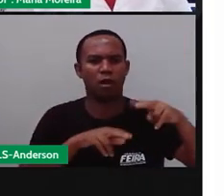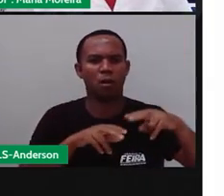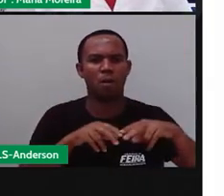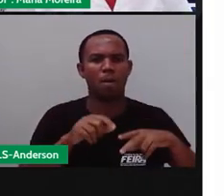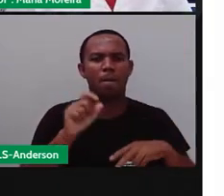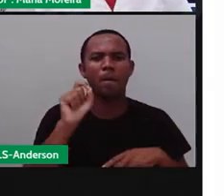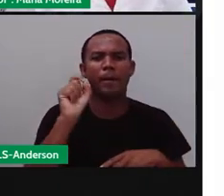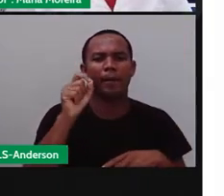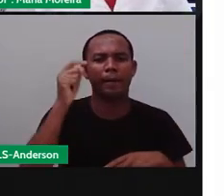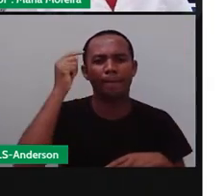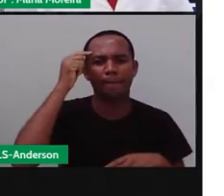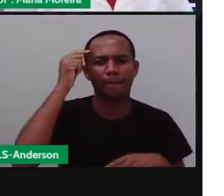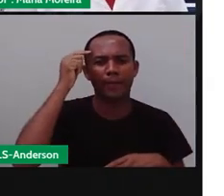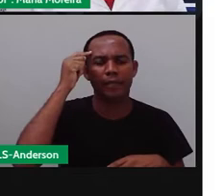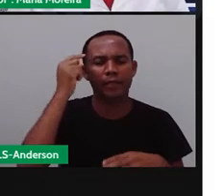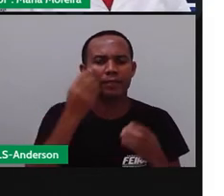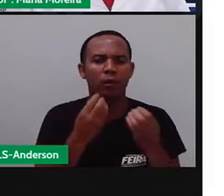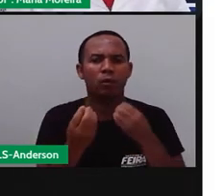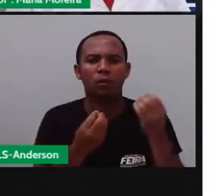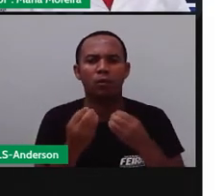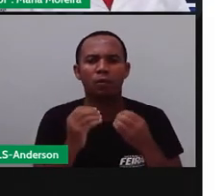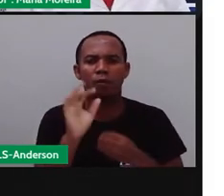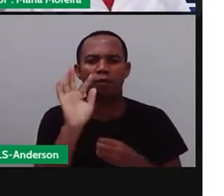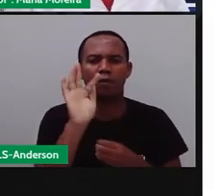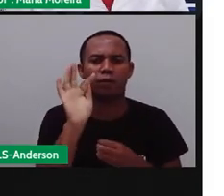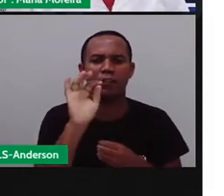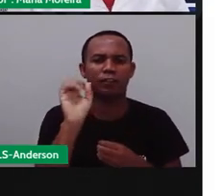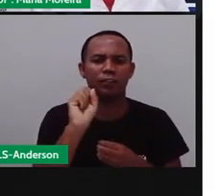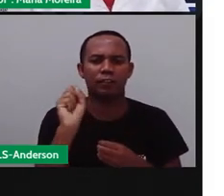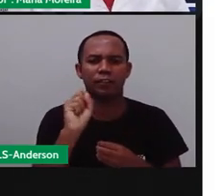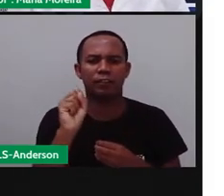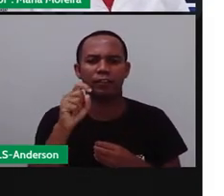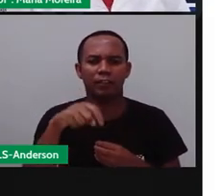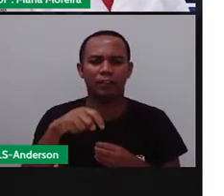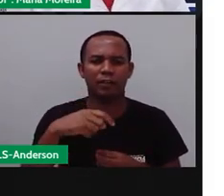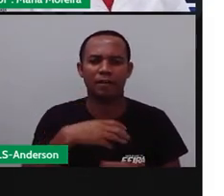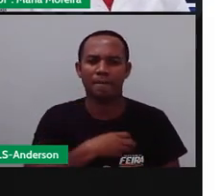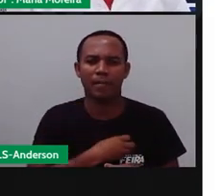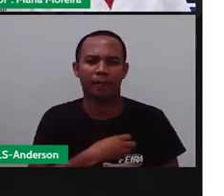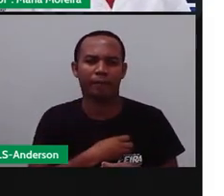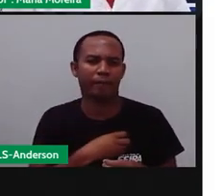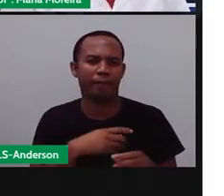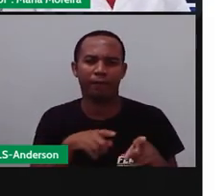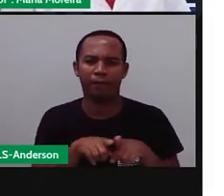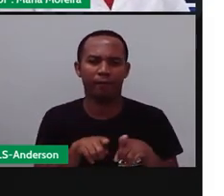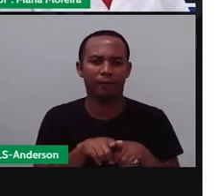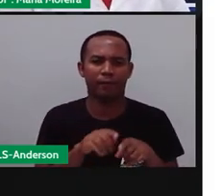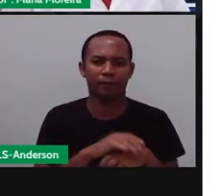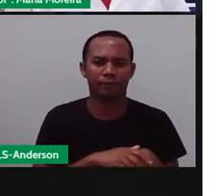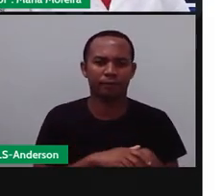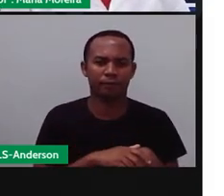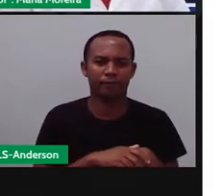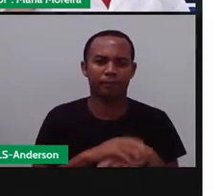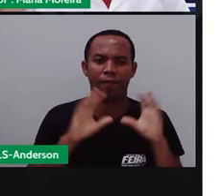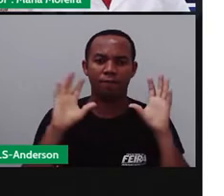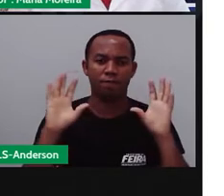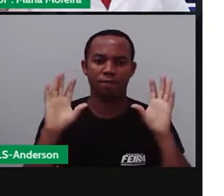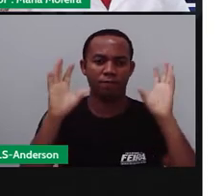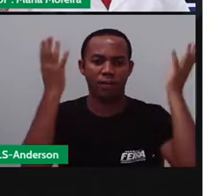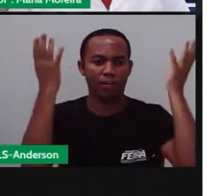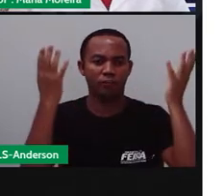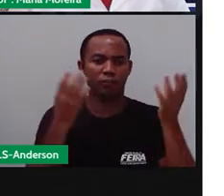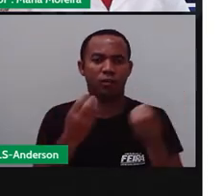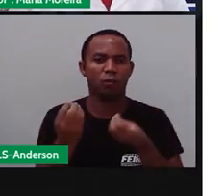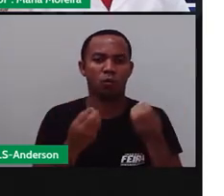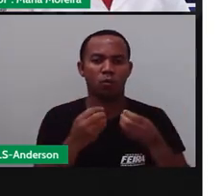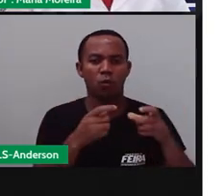junina nas características do quê? Aqui de Feira de Santana, aqui da Bahia, aqui do Nordeste. Obviamente que as festas juninas são comemoradas